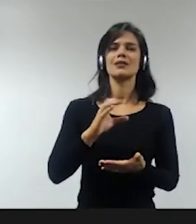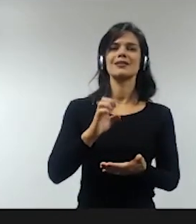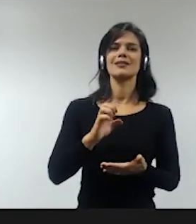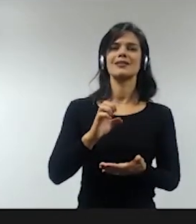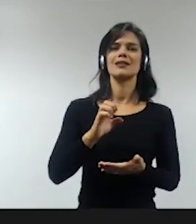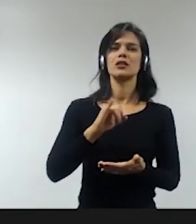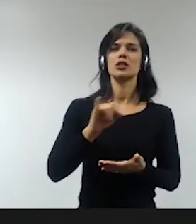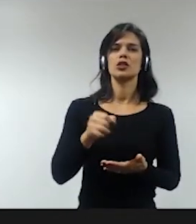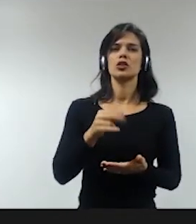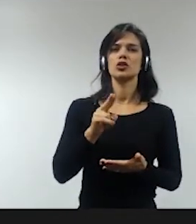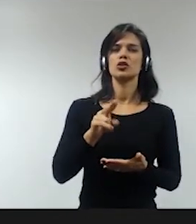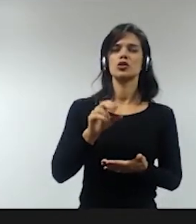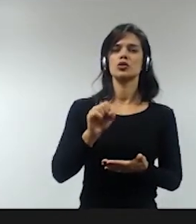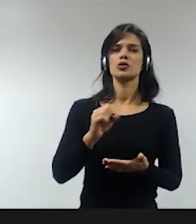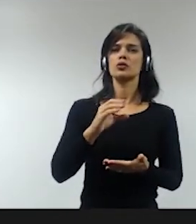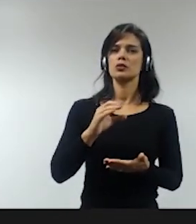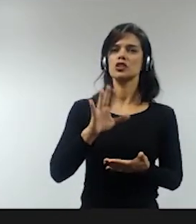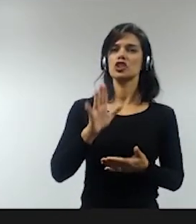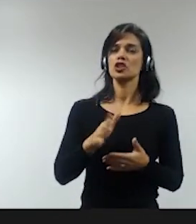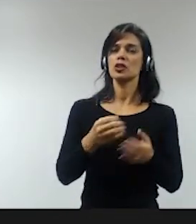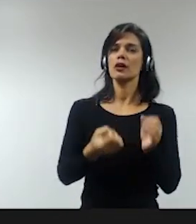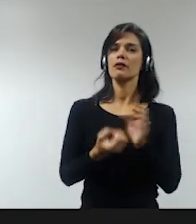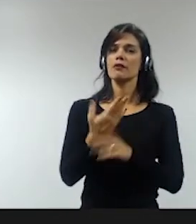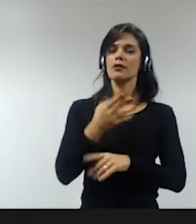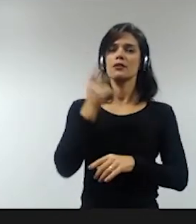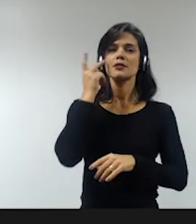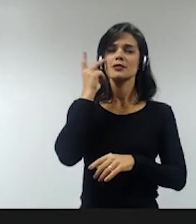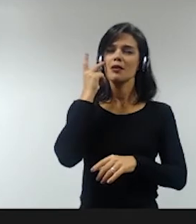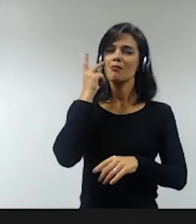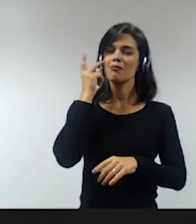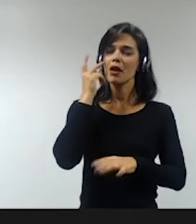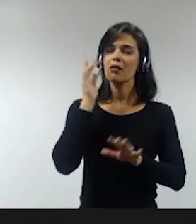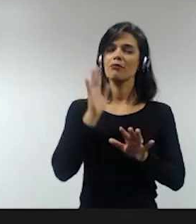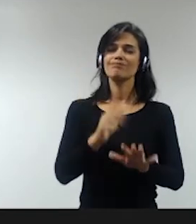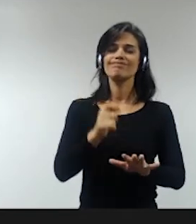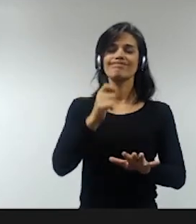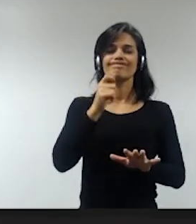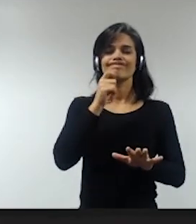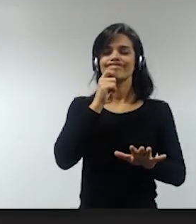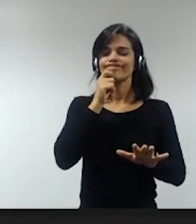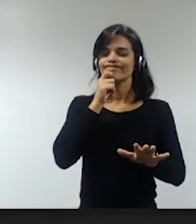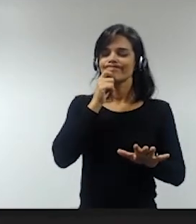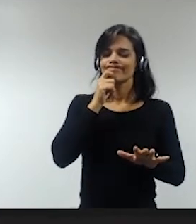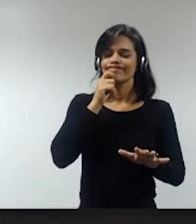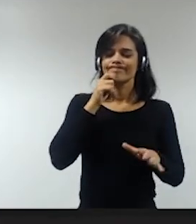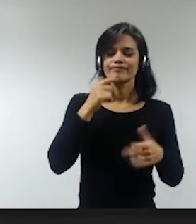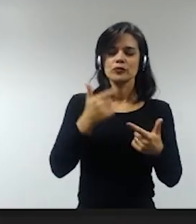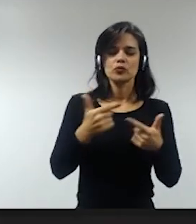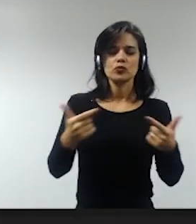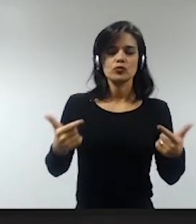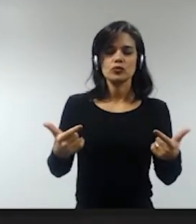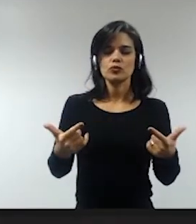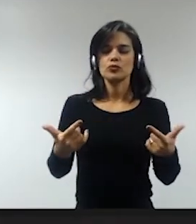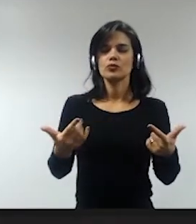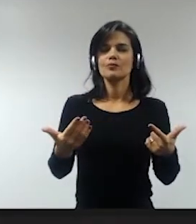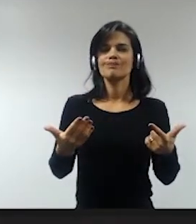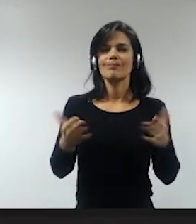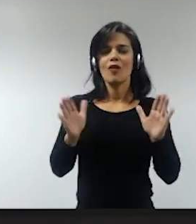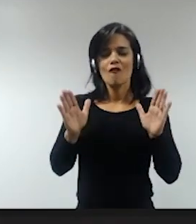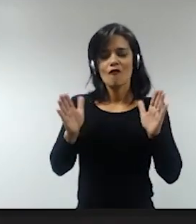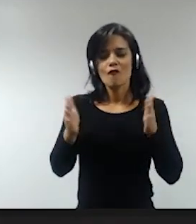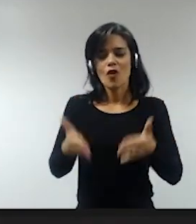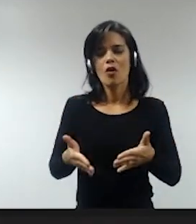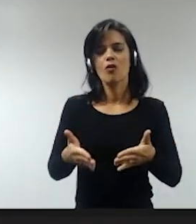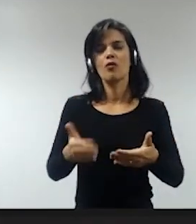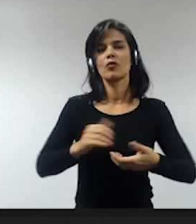já existiam, já criados no estado de São Paulo, por exemplo, não se prestavam muito à utilização específica